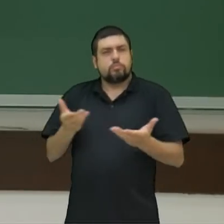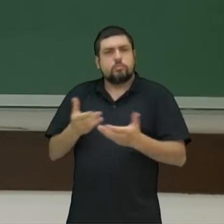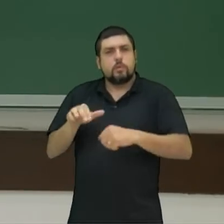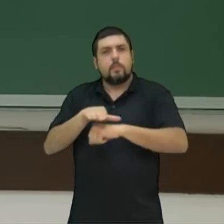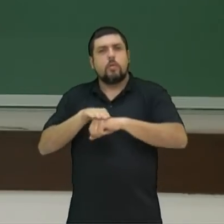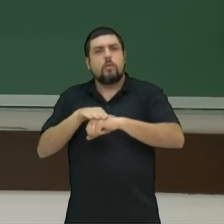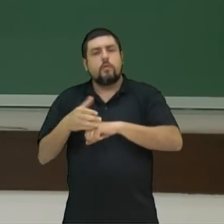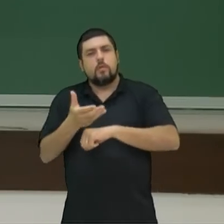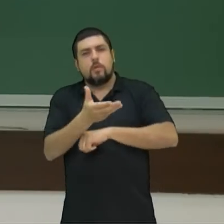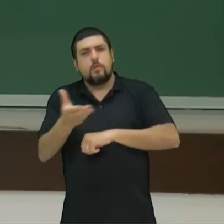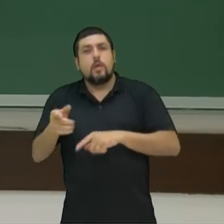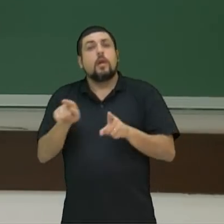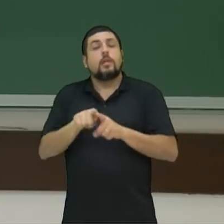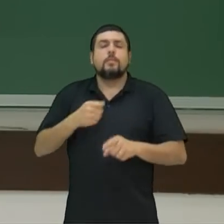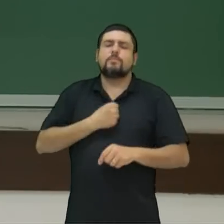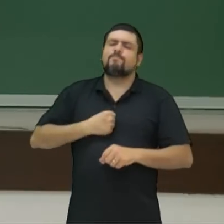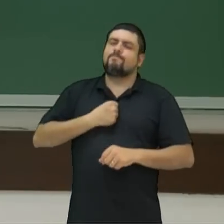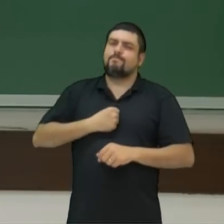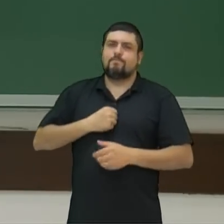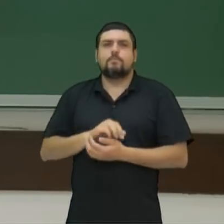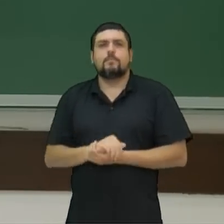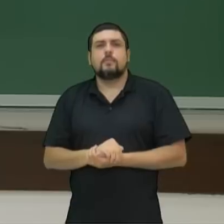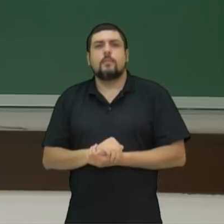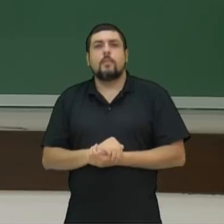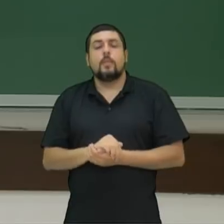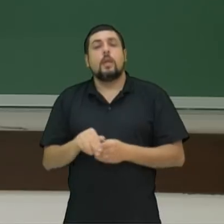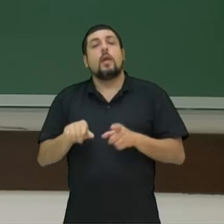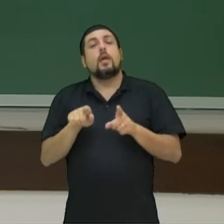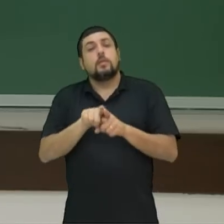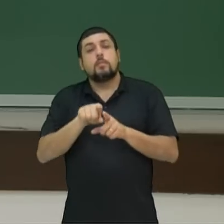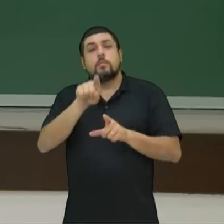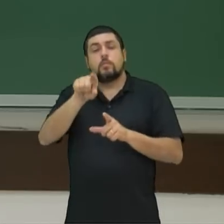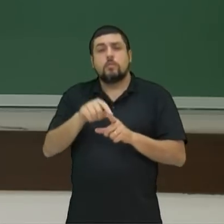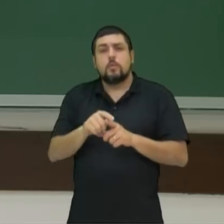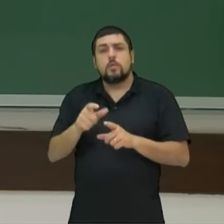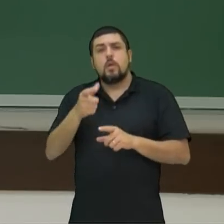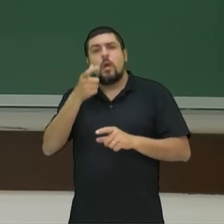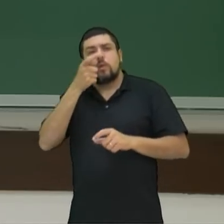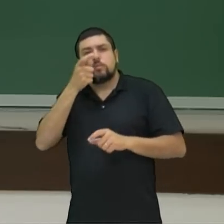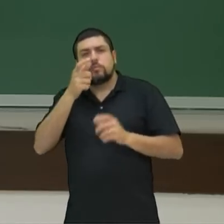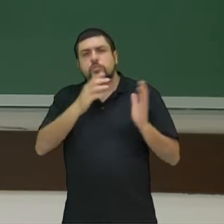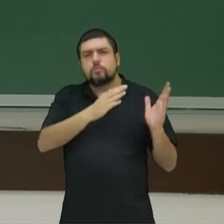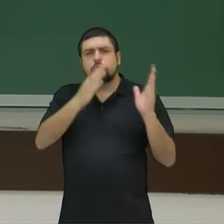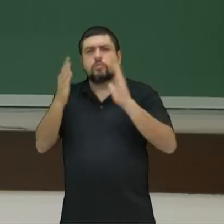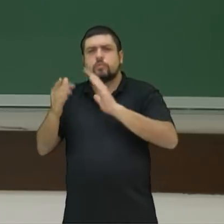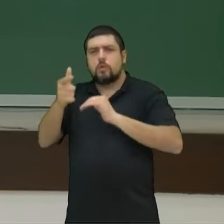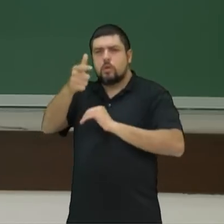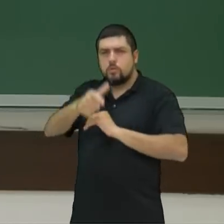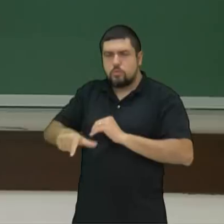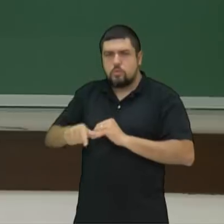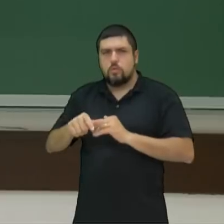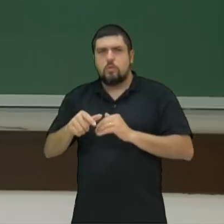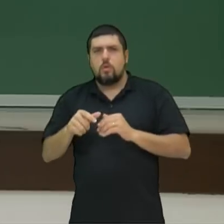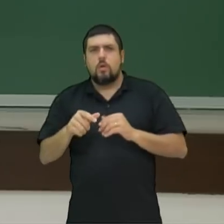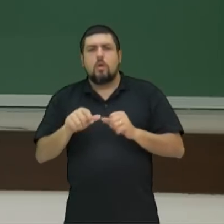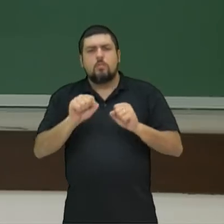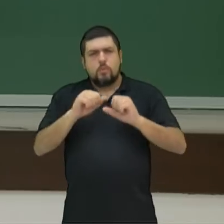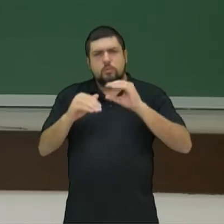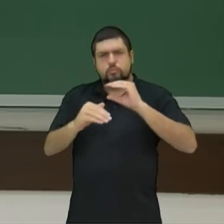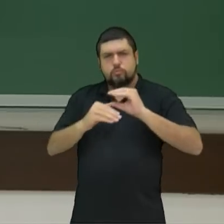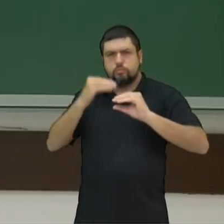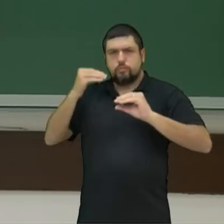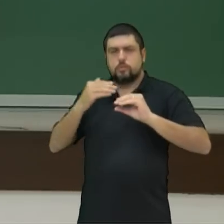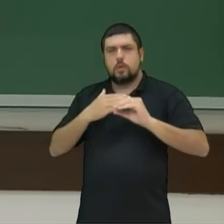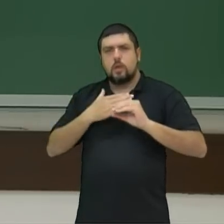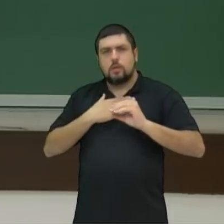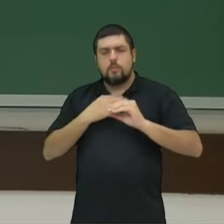com vocês e estão com saudade provavelmente, né? Ou então veja a aula novamente, pega os slides, manda dúvida para mim, em último caso, né? A gente